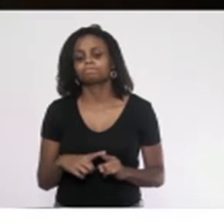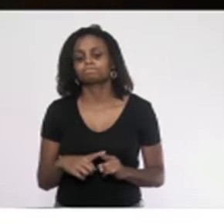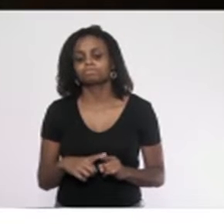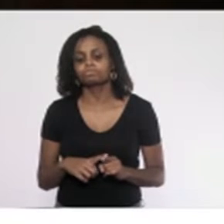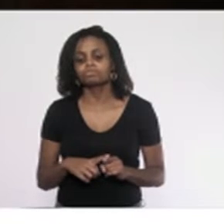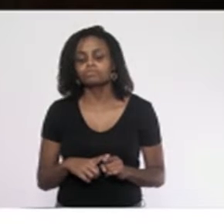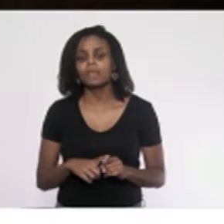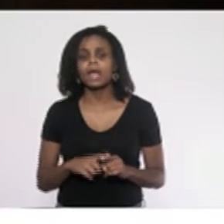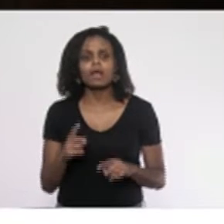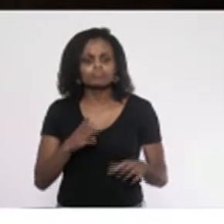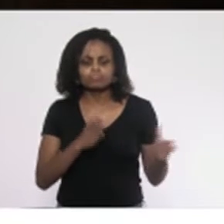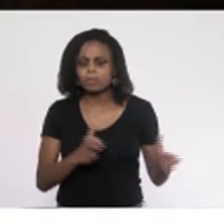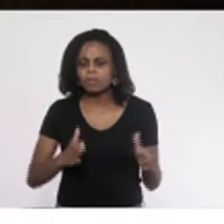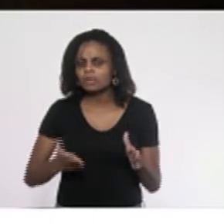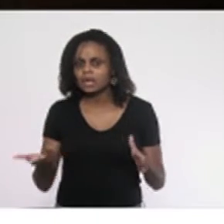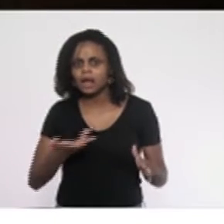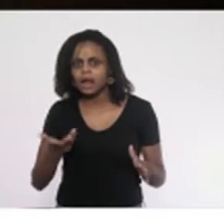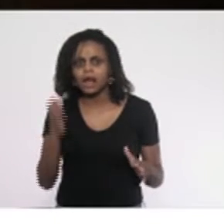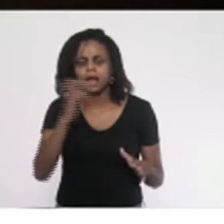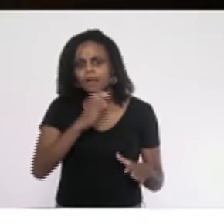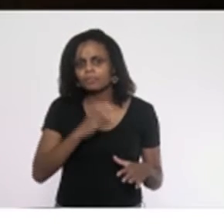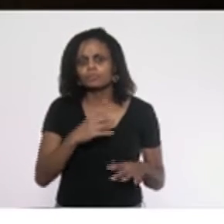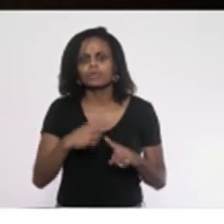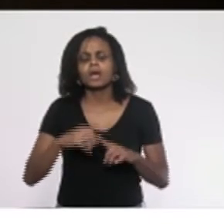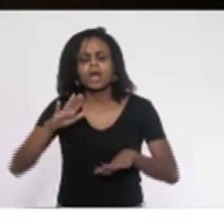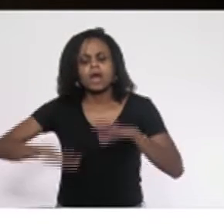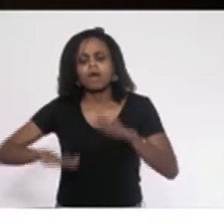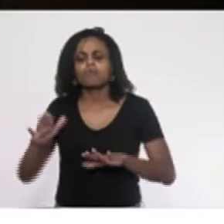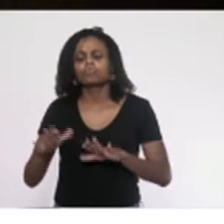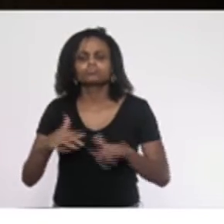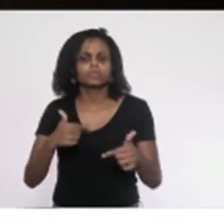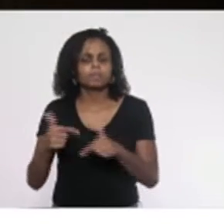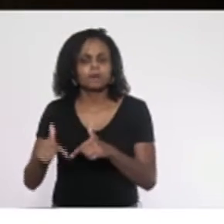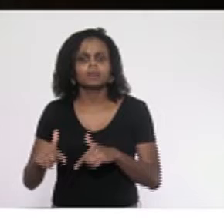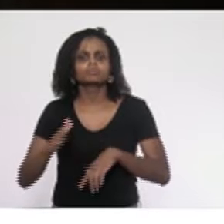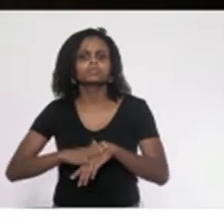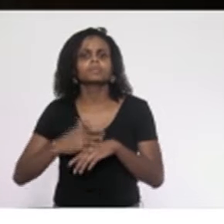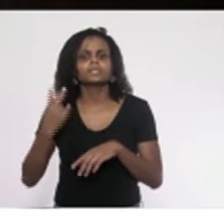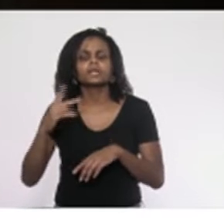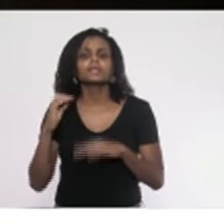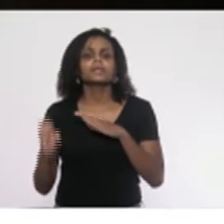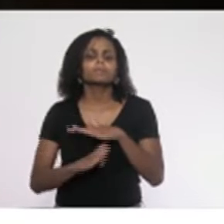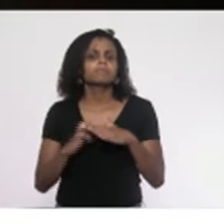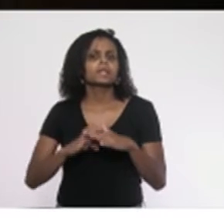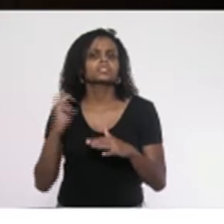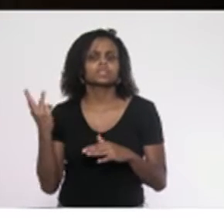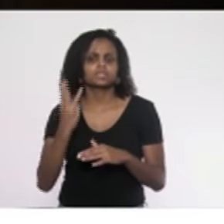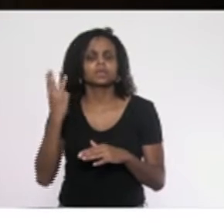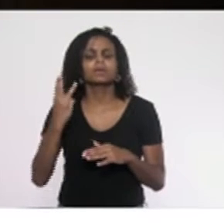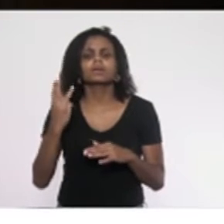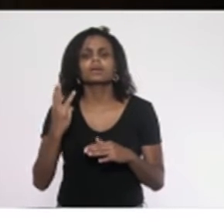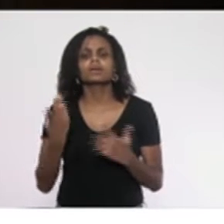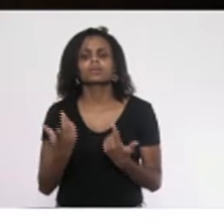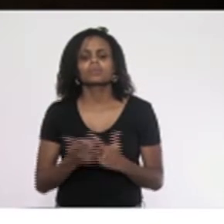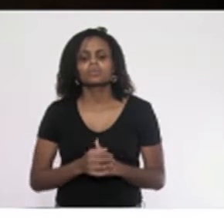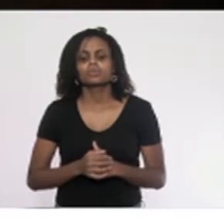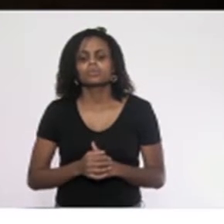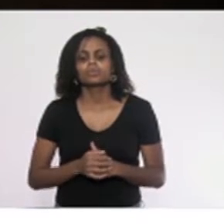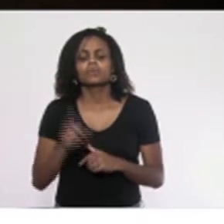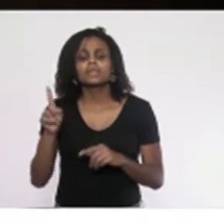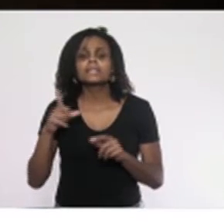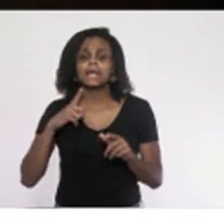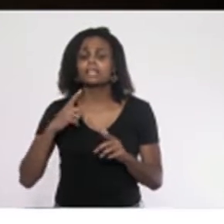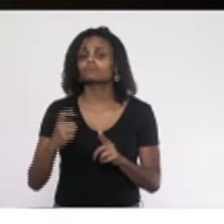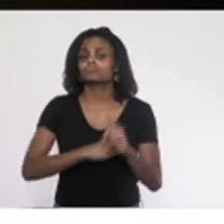esse processo. Tem serviços que são executados por empresas terceirizadas, por fornecedores que estão em